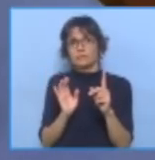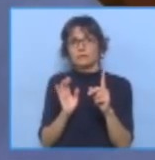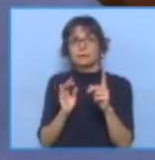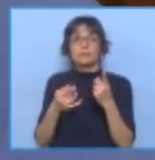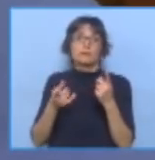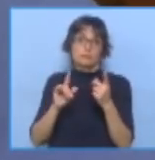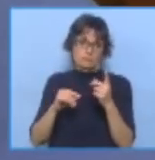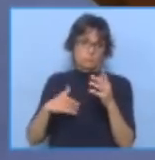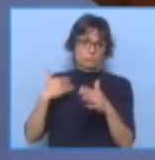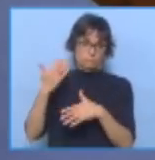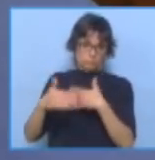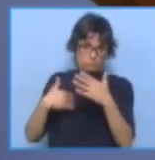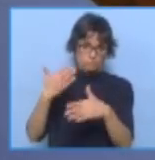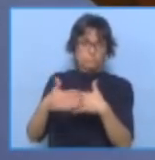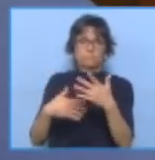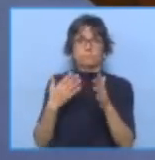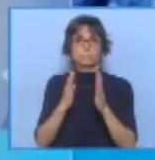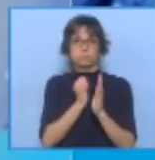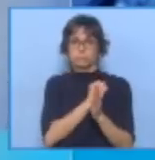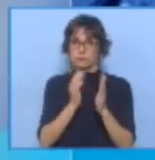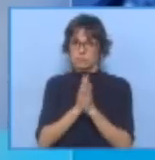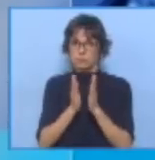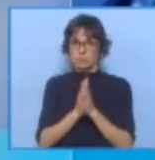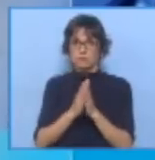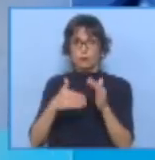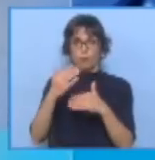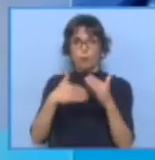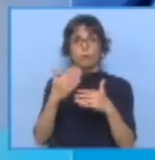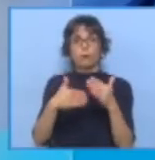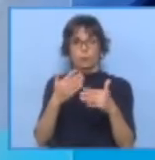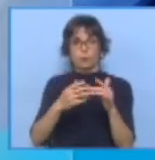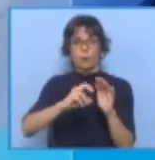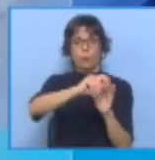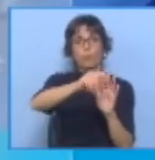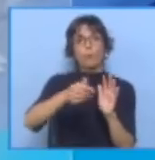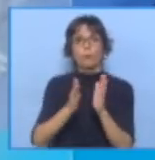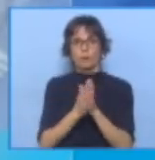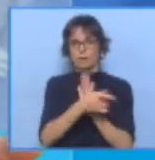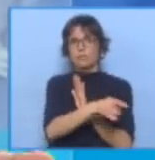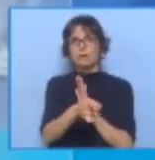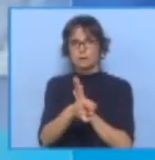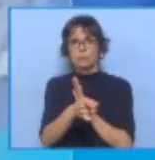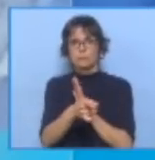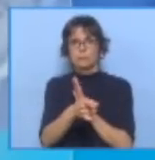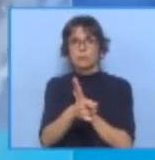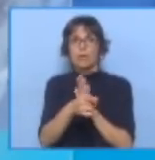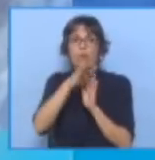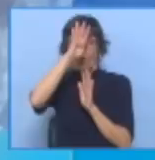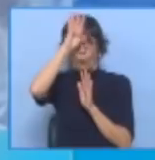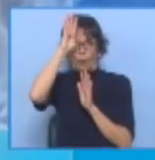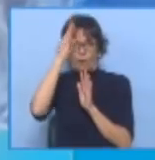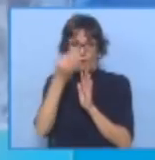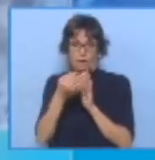depois da Igreja no Médio Oriente, sobretudo nos lugares santos. O Papa Francisco é,